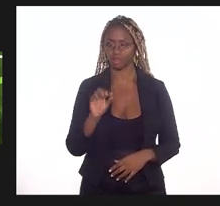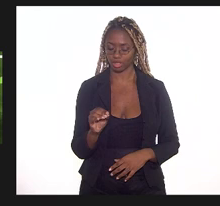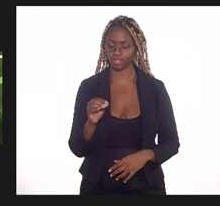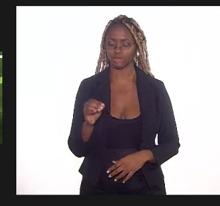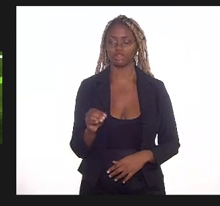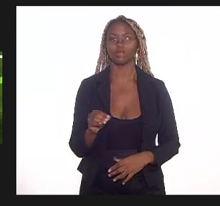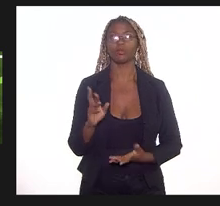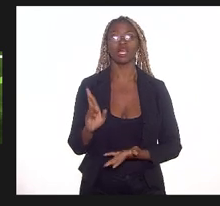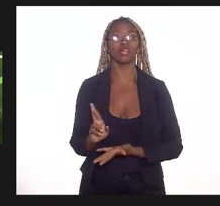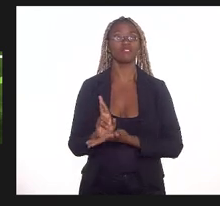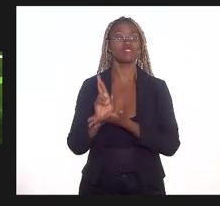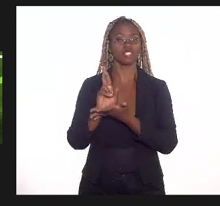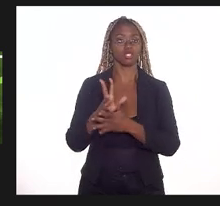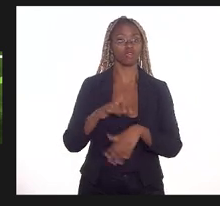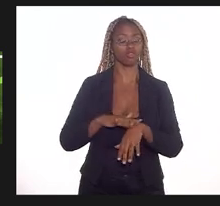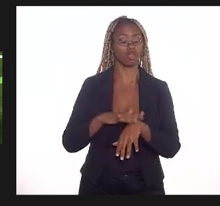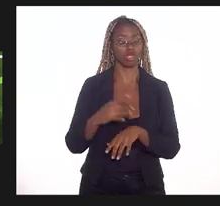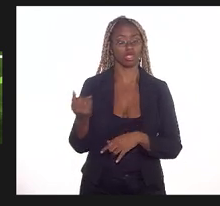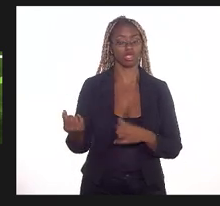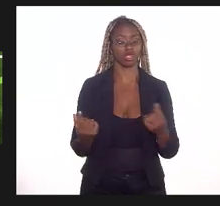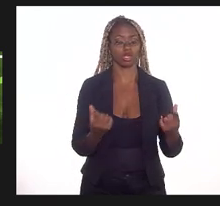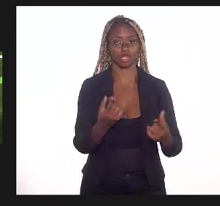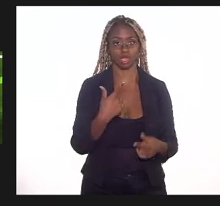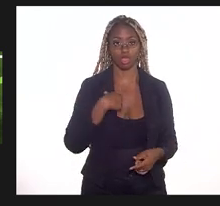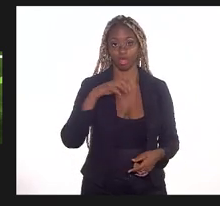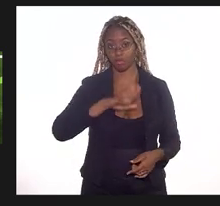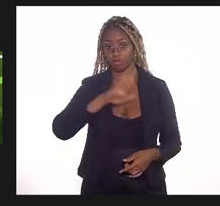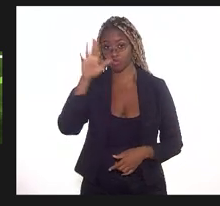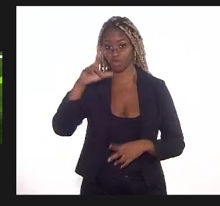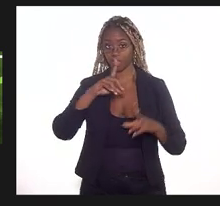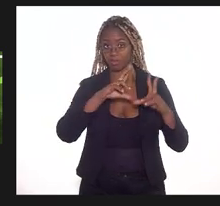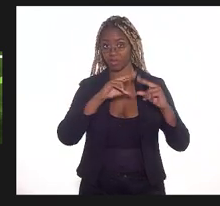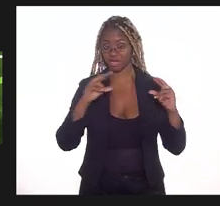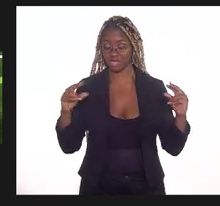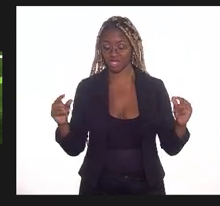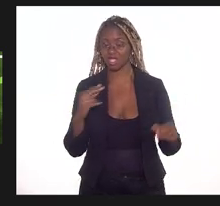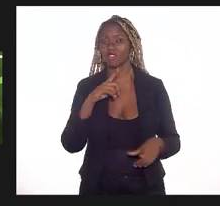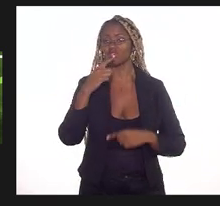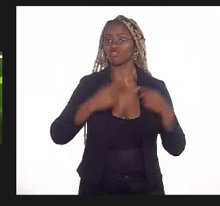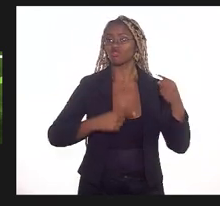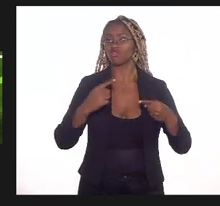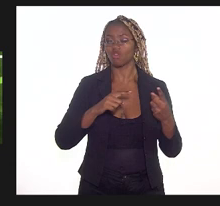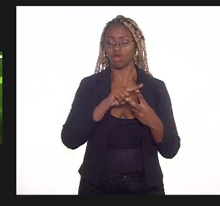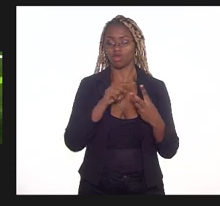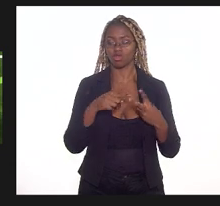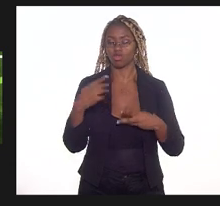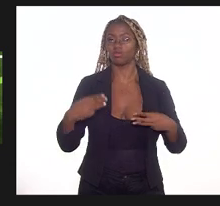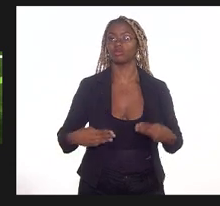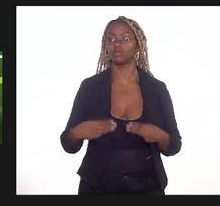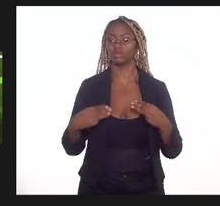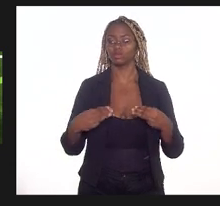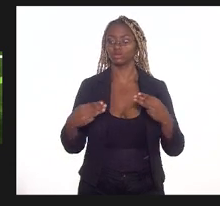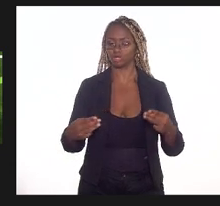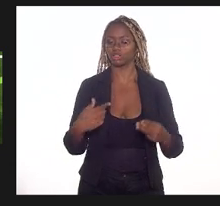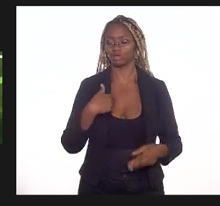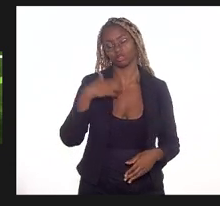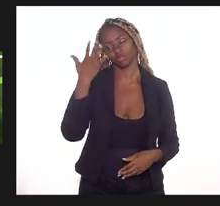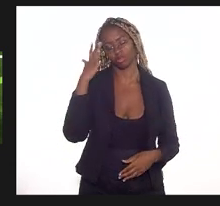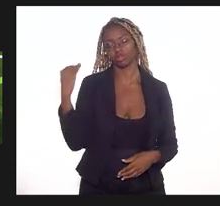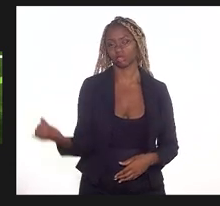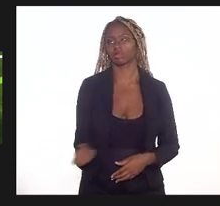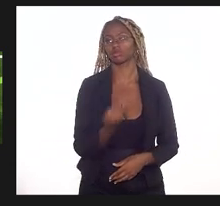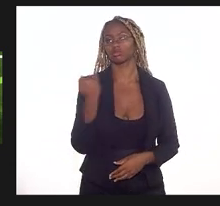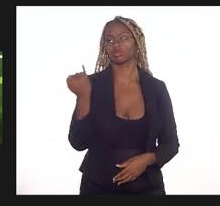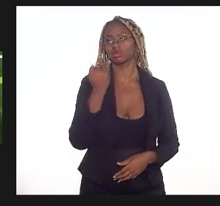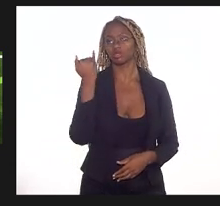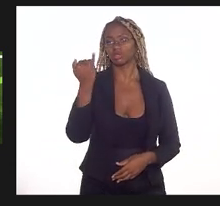na semana passada, em Brasília, discutindo com dois ministérios que também eu considero que sejam